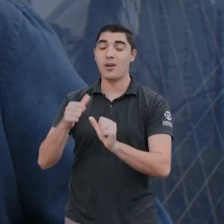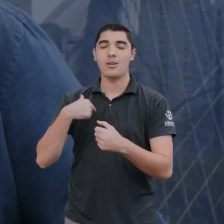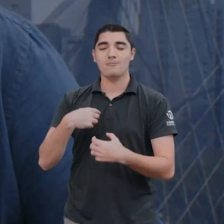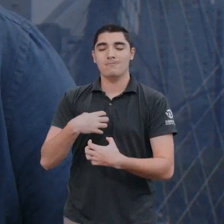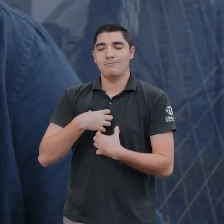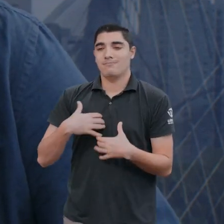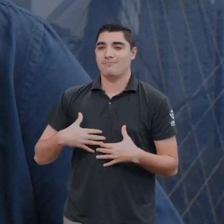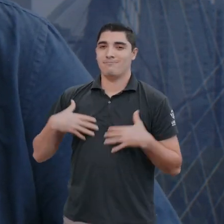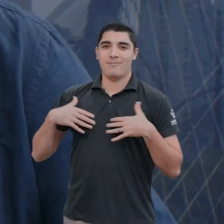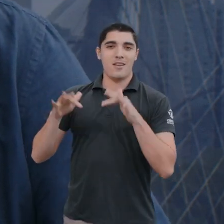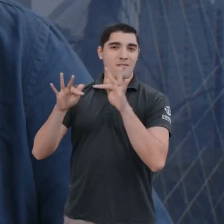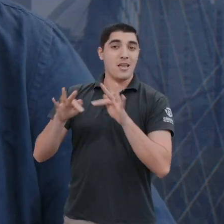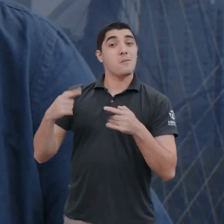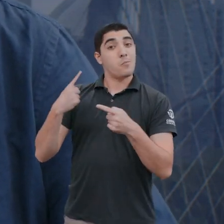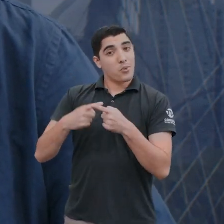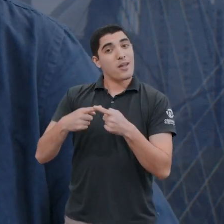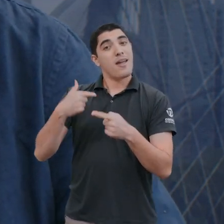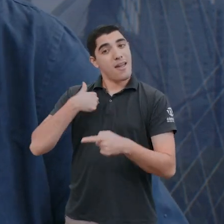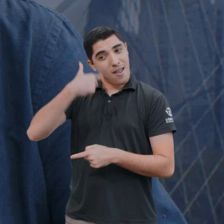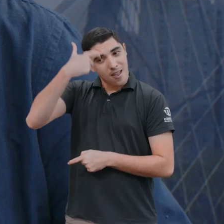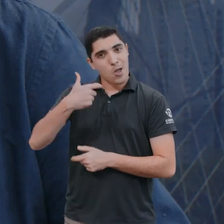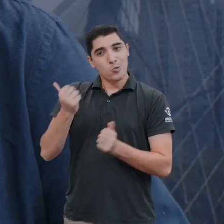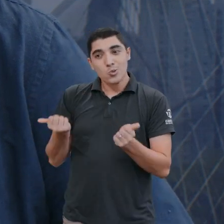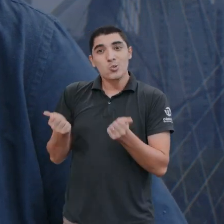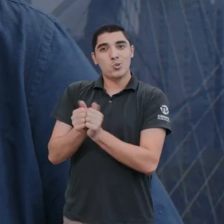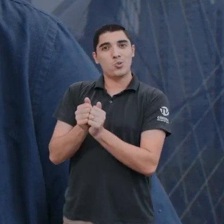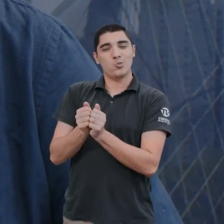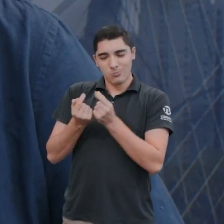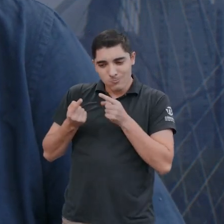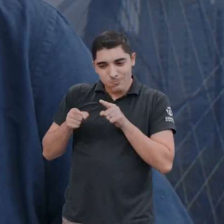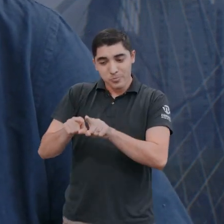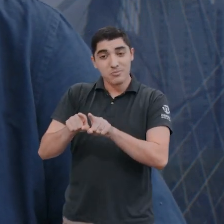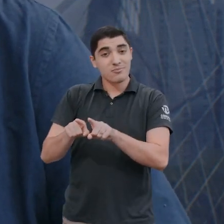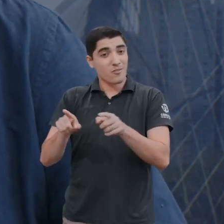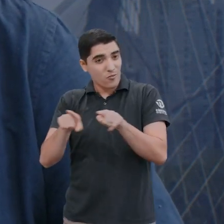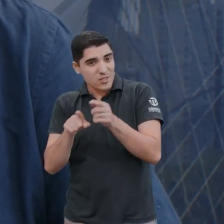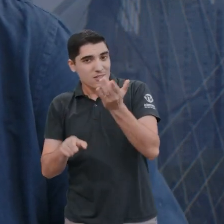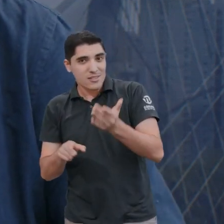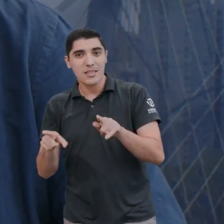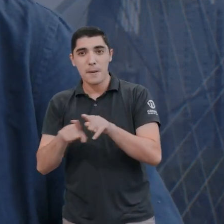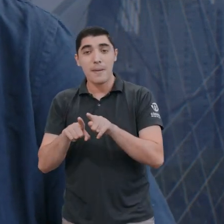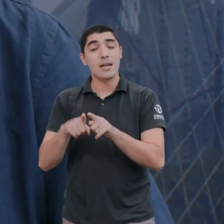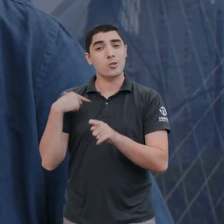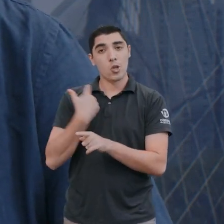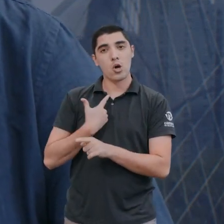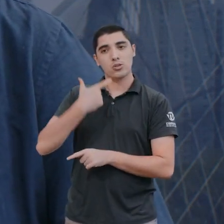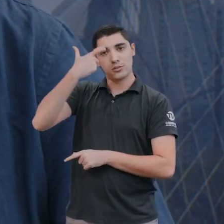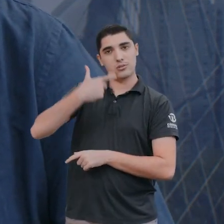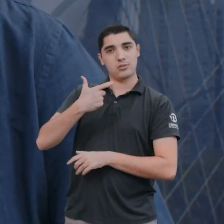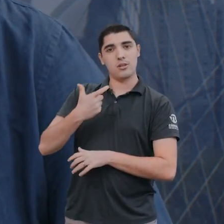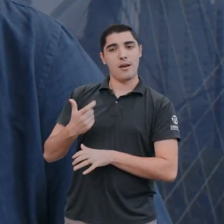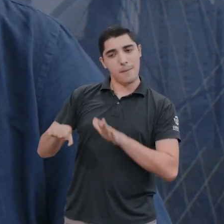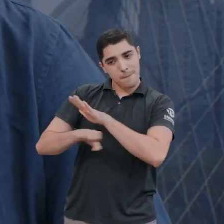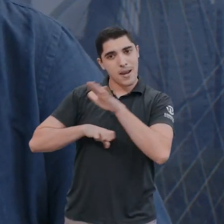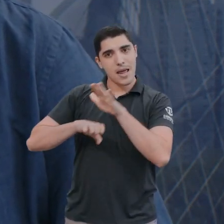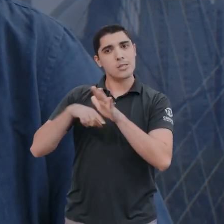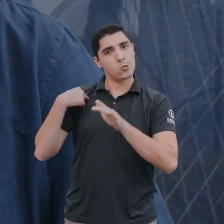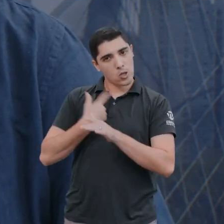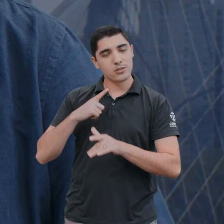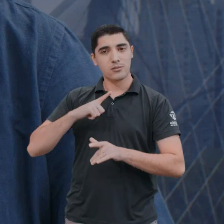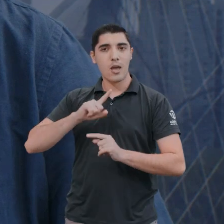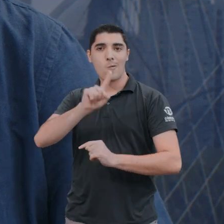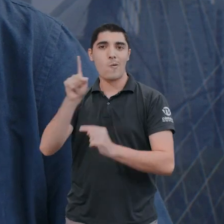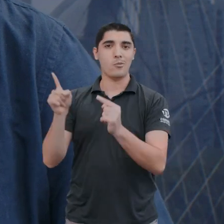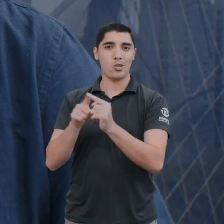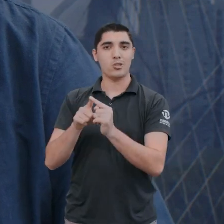muito feliz por isso, de ser parte disso, de sermos parte disso, porque como consumidores, todos nós temos o nosso papel dentro dessa